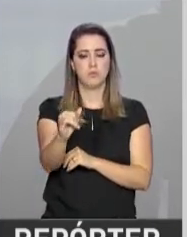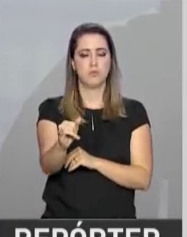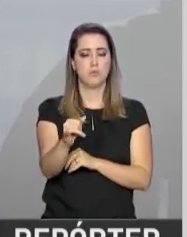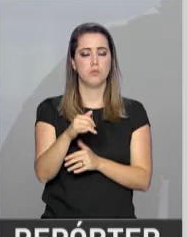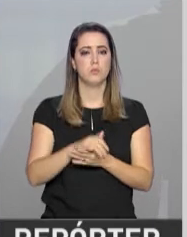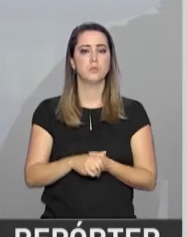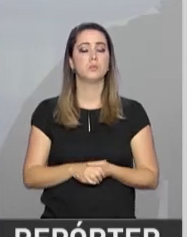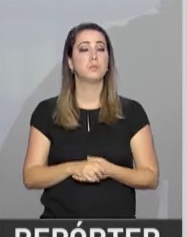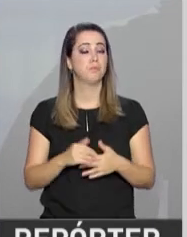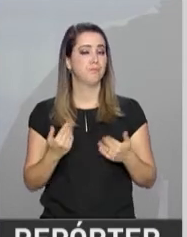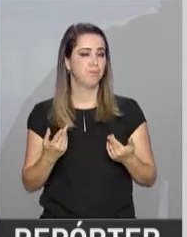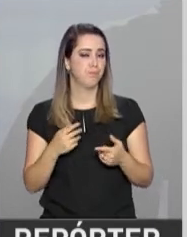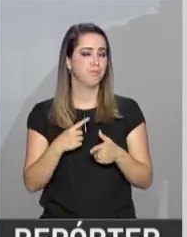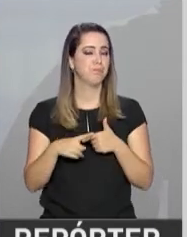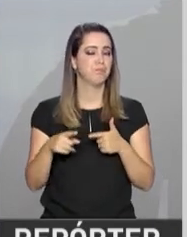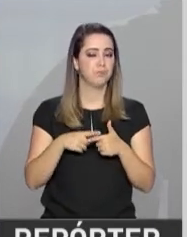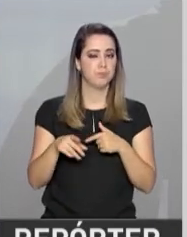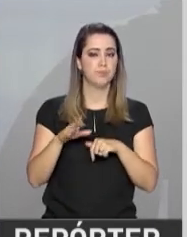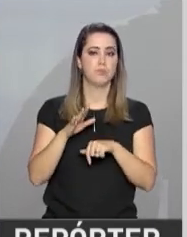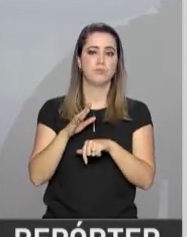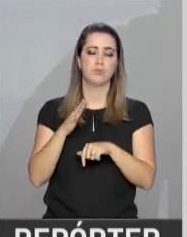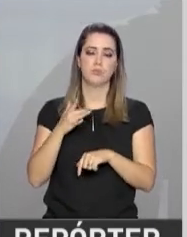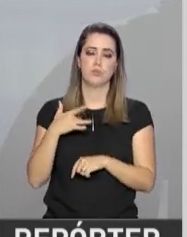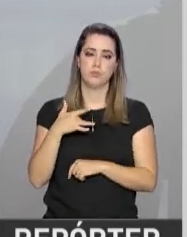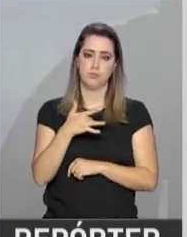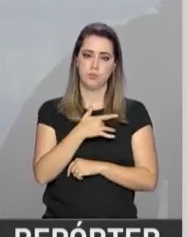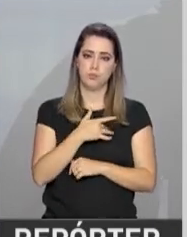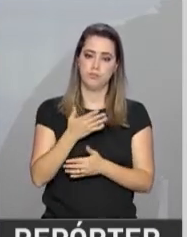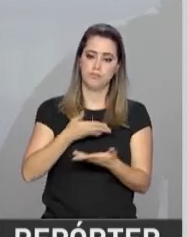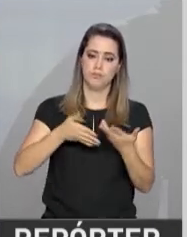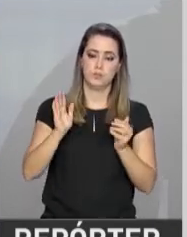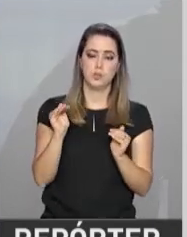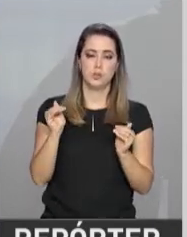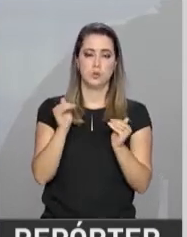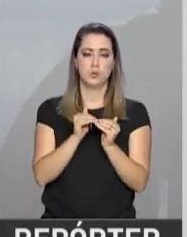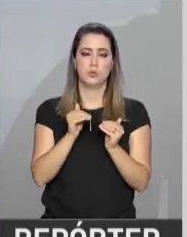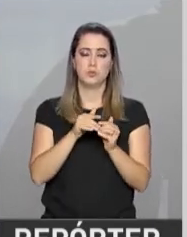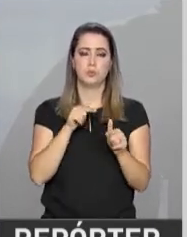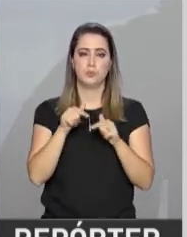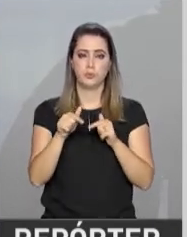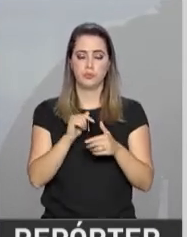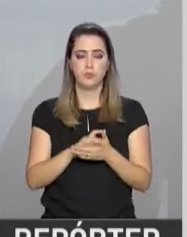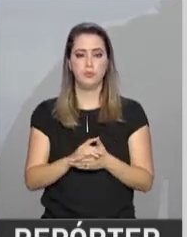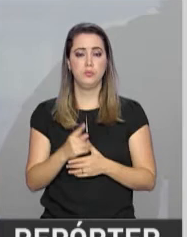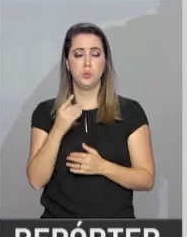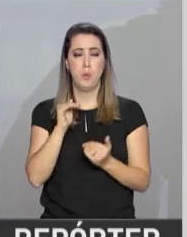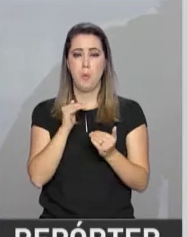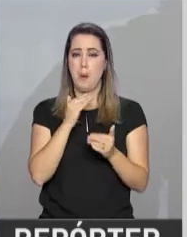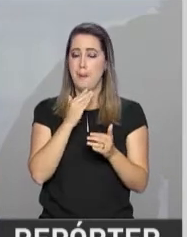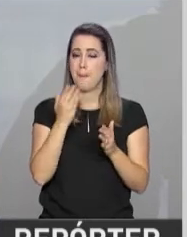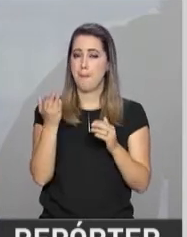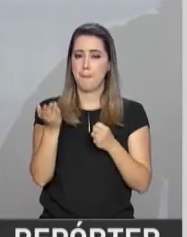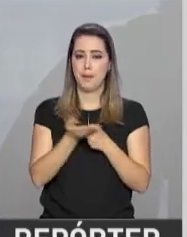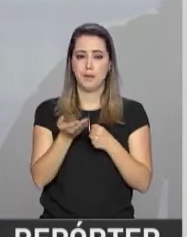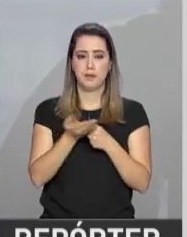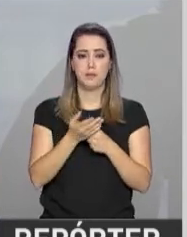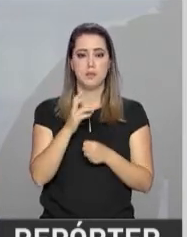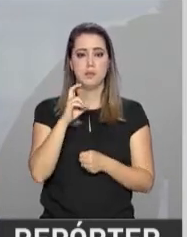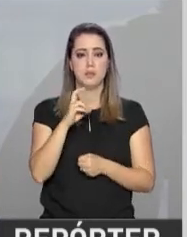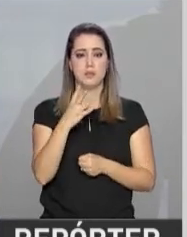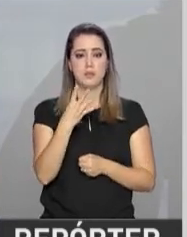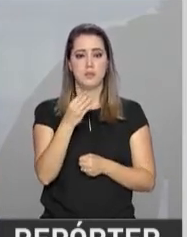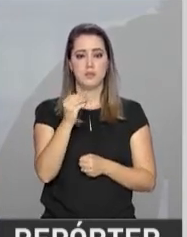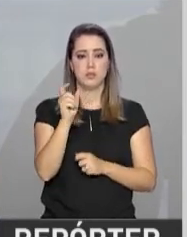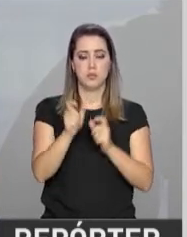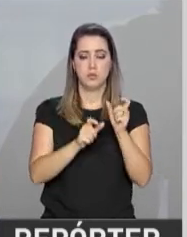mais de 15 dias por algum problema de saúde relacionado à atividade profissional uma média de 540